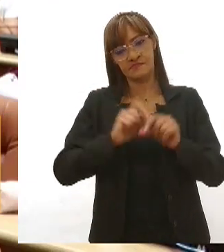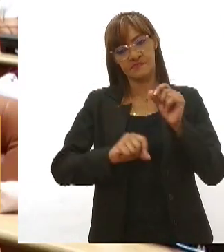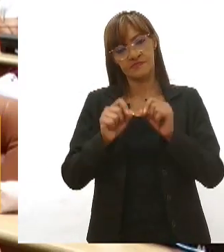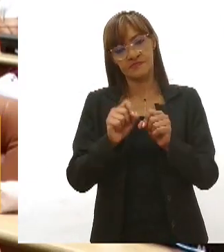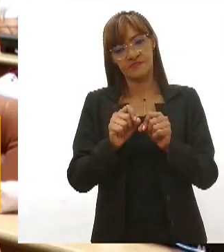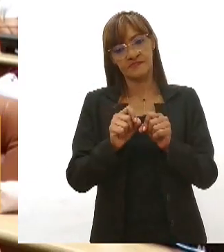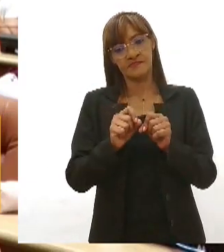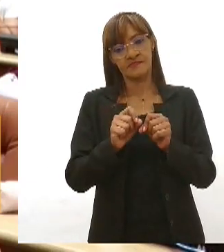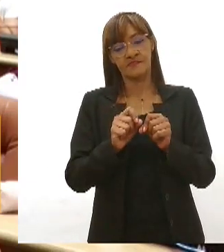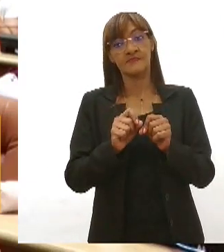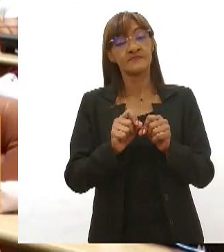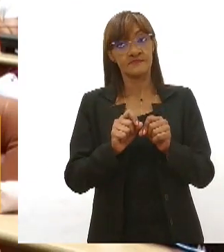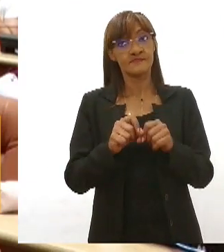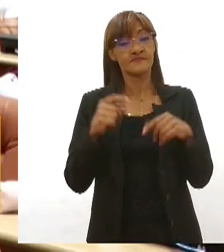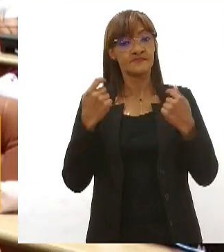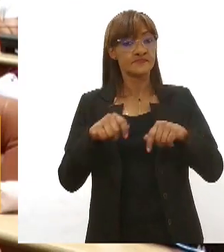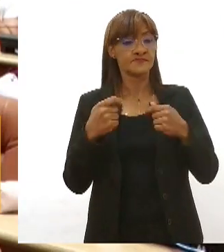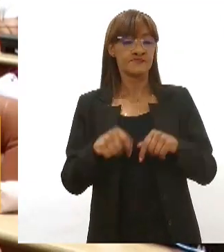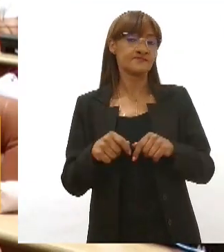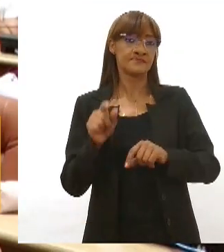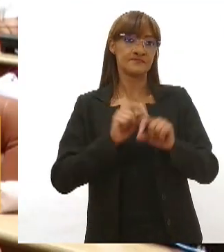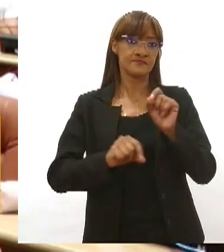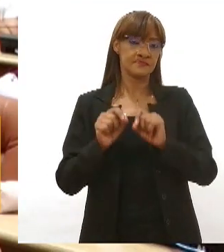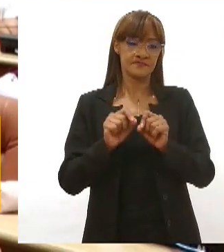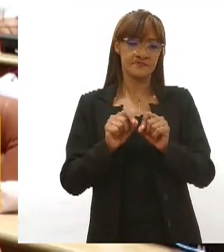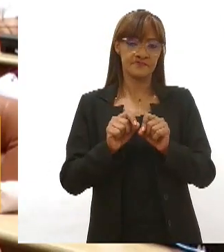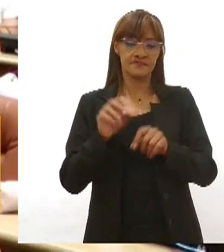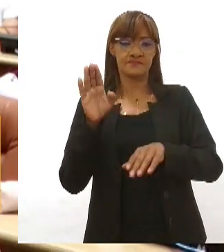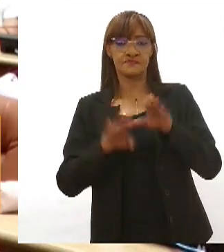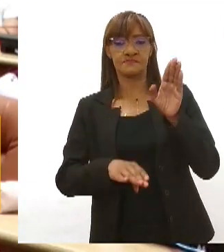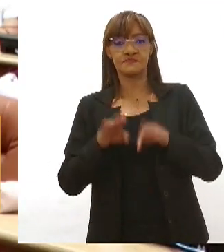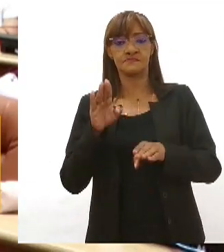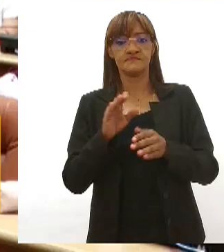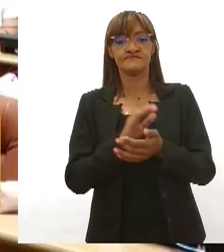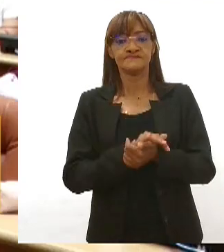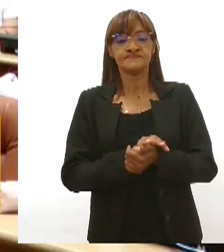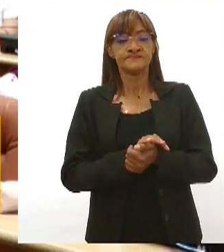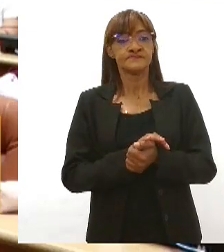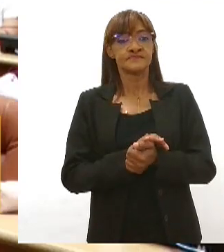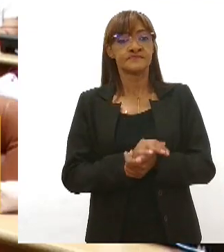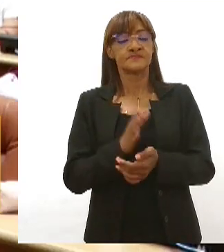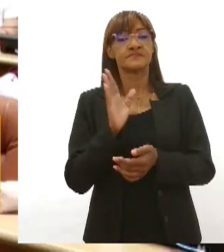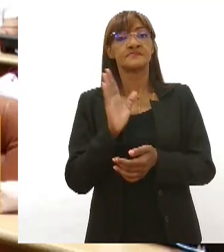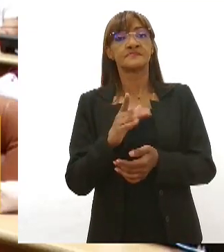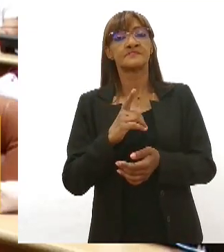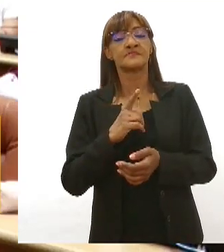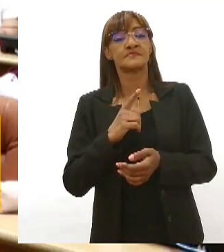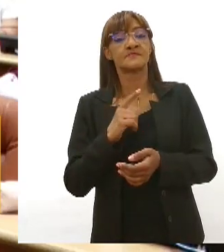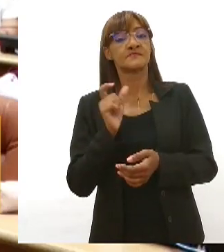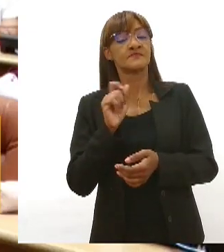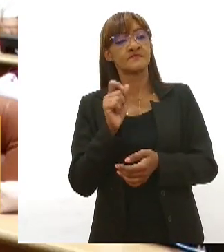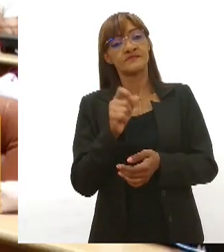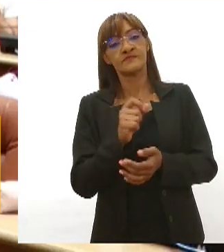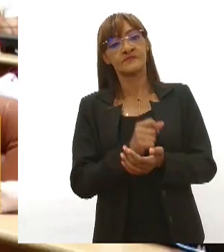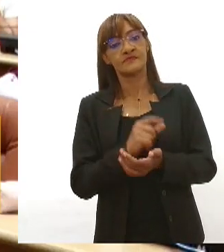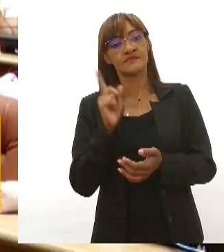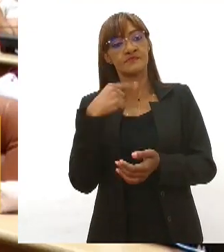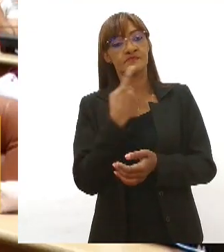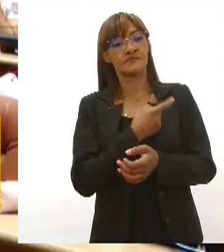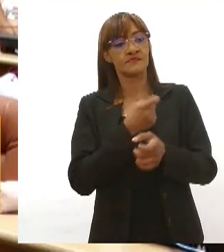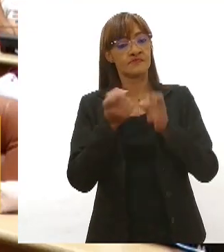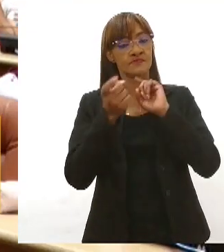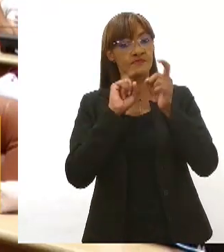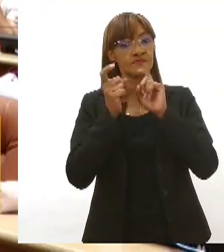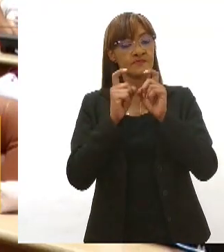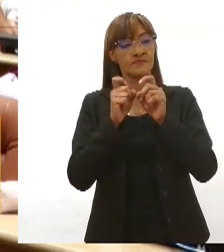precisam, né, que as pessoas as vejam como elas realmente são. E feliz por estar sugerindo e a nossa audiência ser acatada pela Comissão